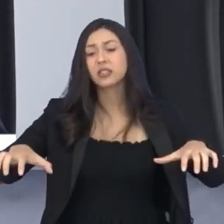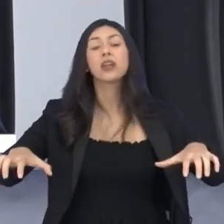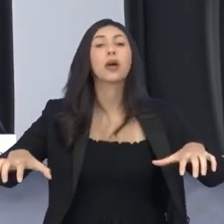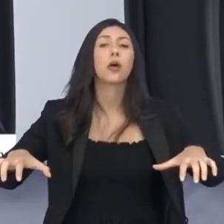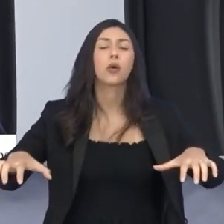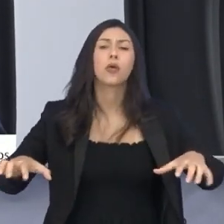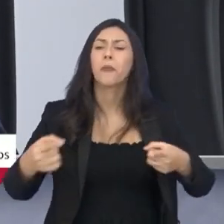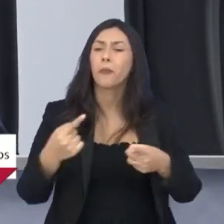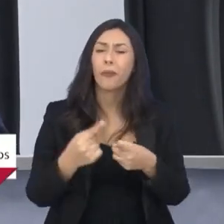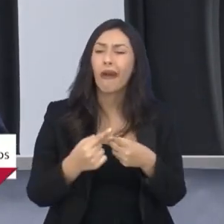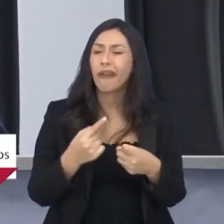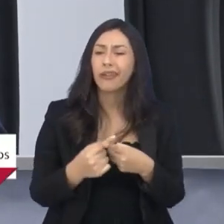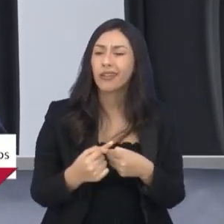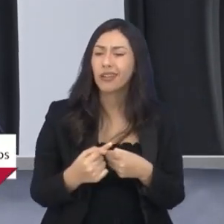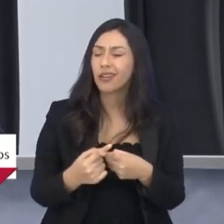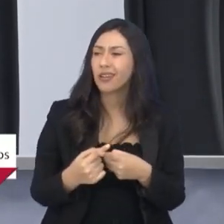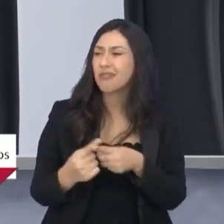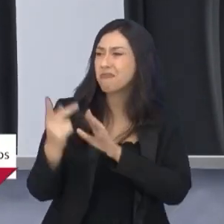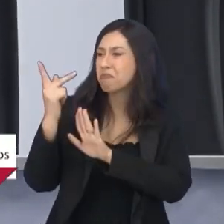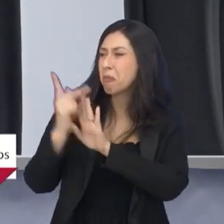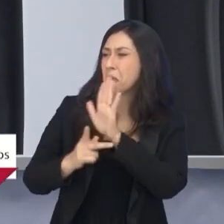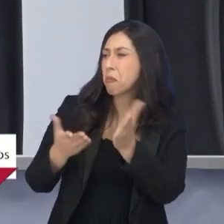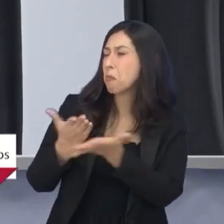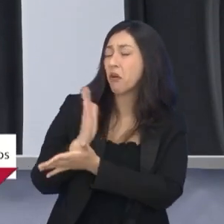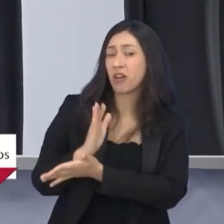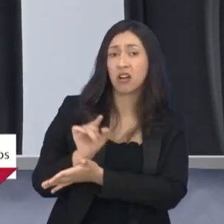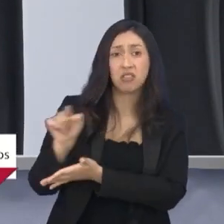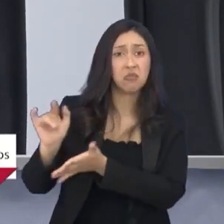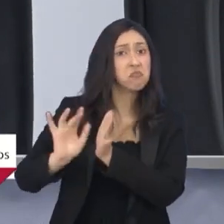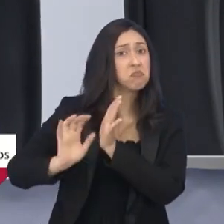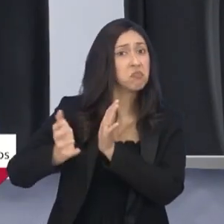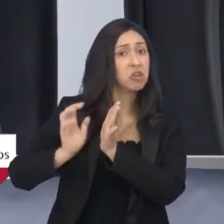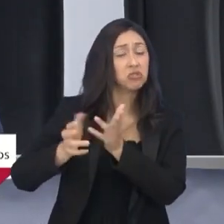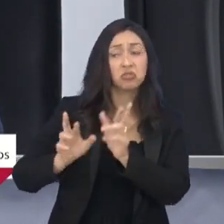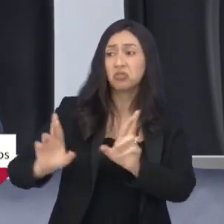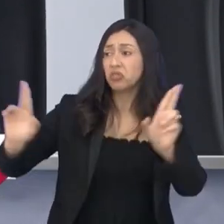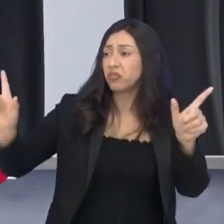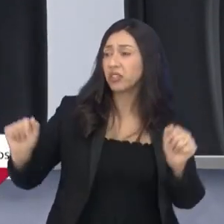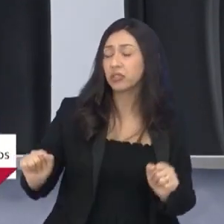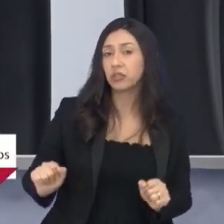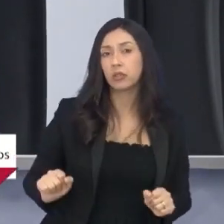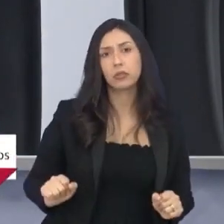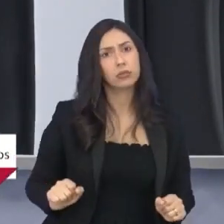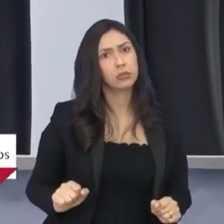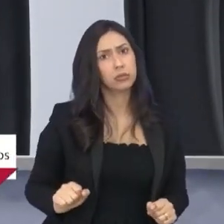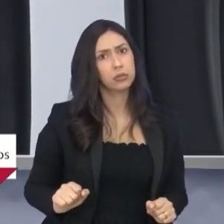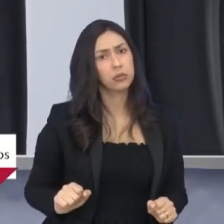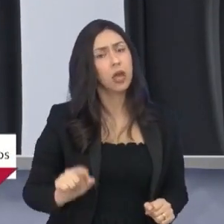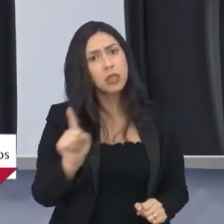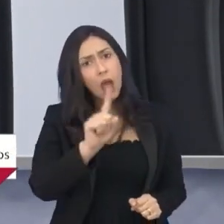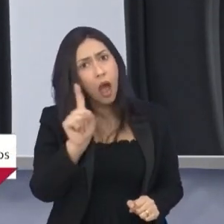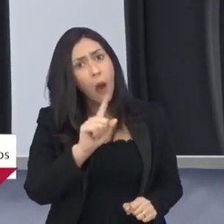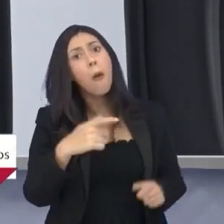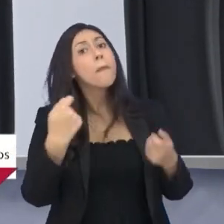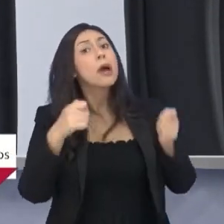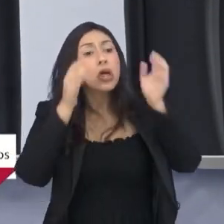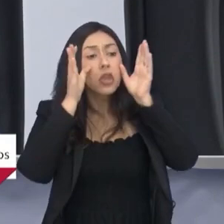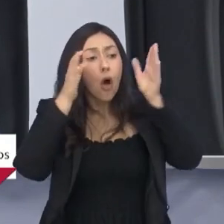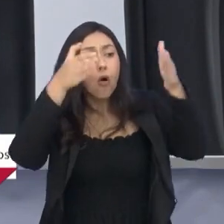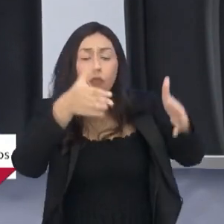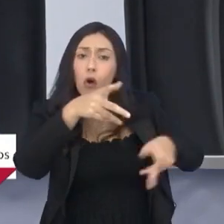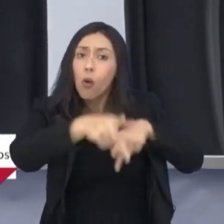eu vou aprovar um projeto que não é do meu partido Veja a preocupação tem que ser com políticas públicas com o atendimento à